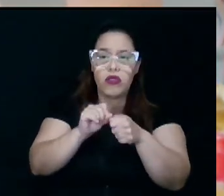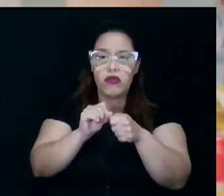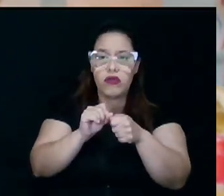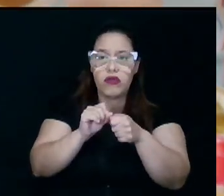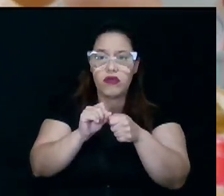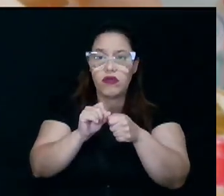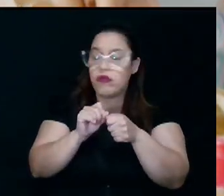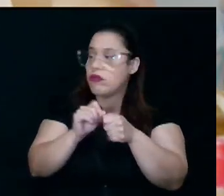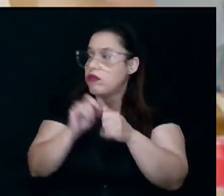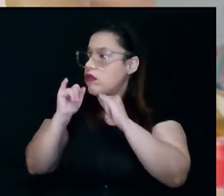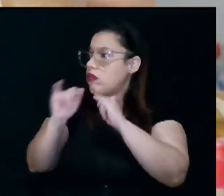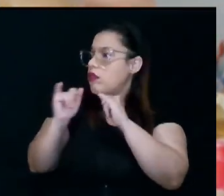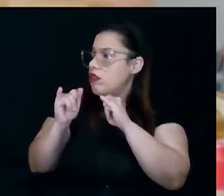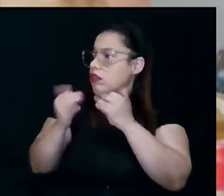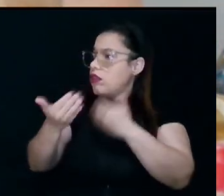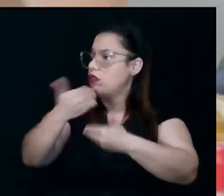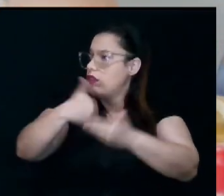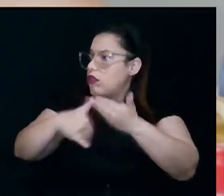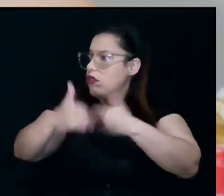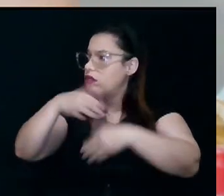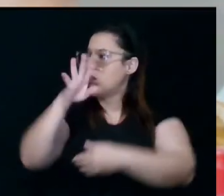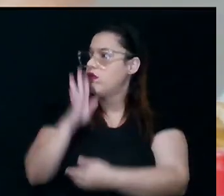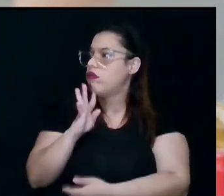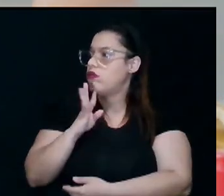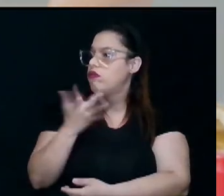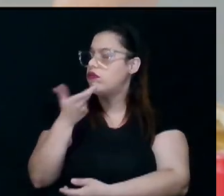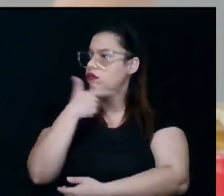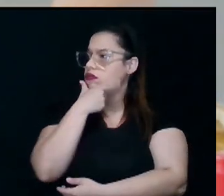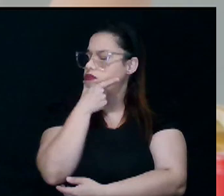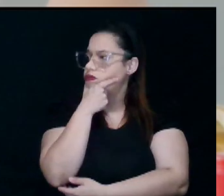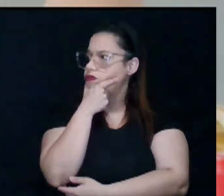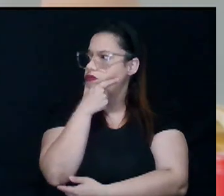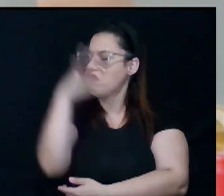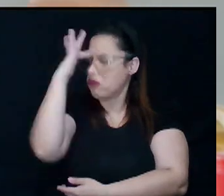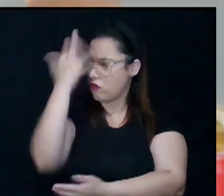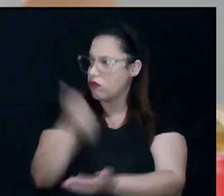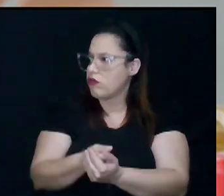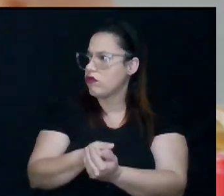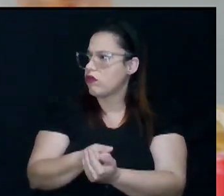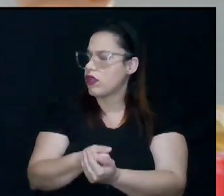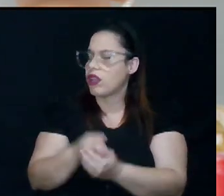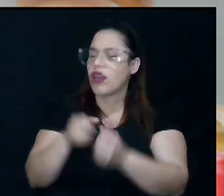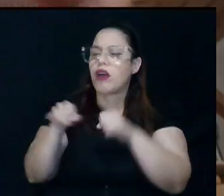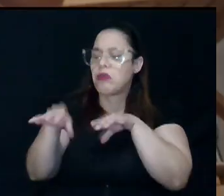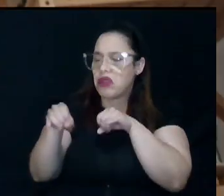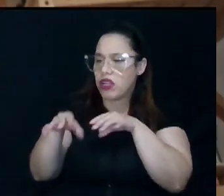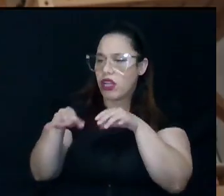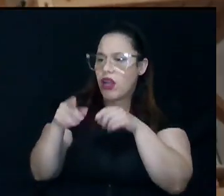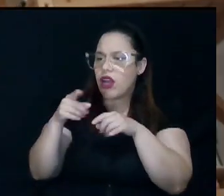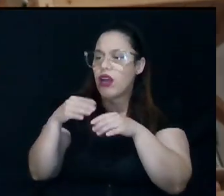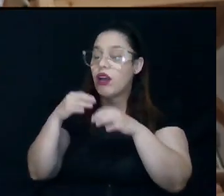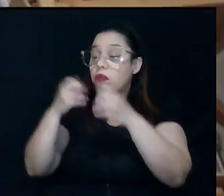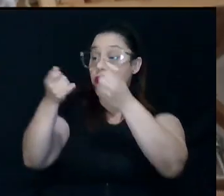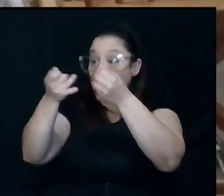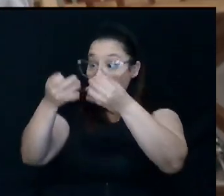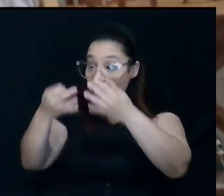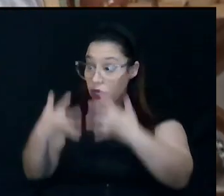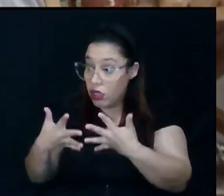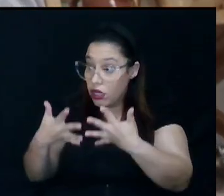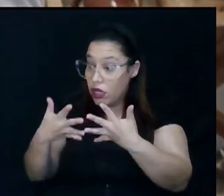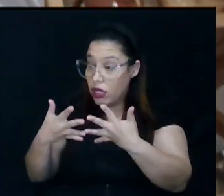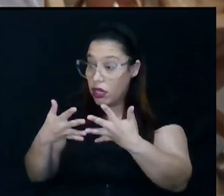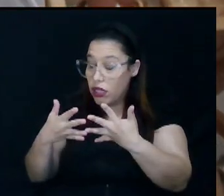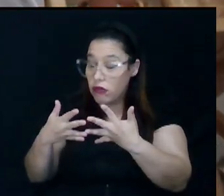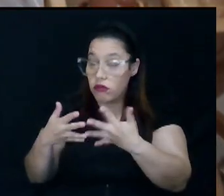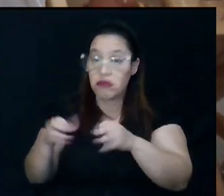mexer dentro dos seus conhecimentos para mostrar que sabe e que sabe explicar? Então, para conseguir ensinar, você tem que